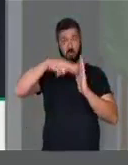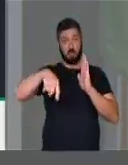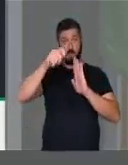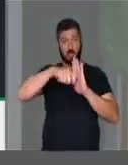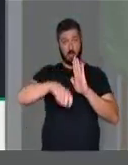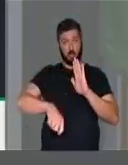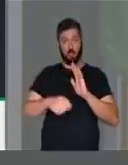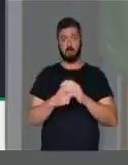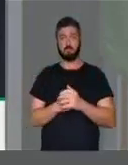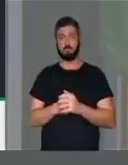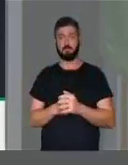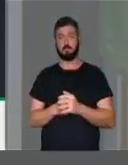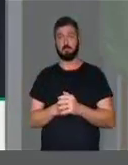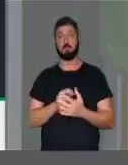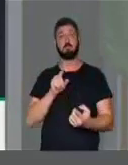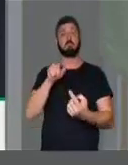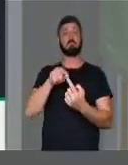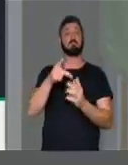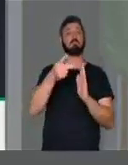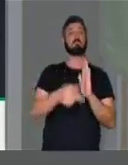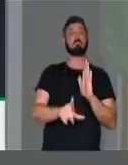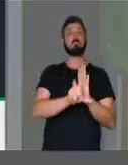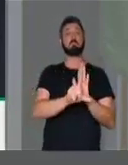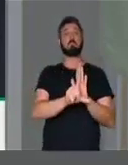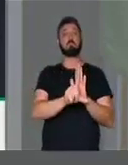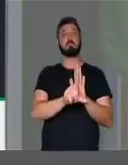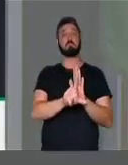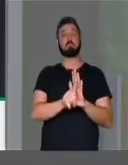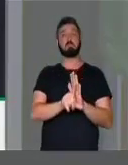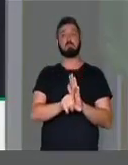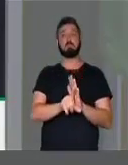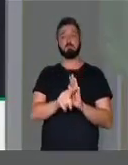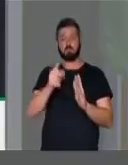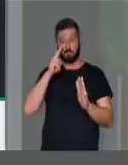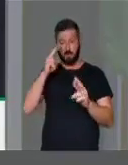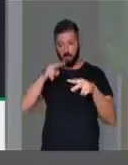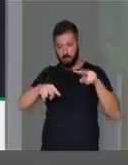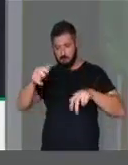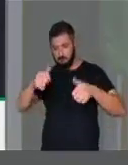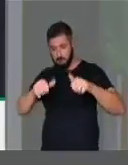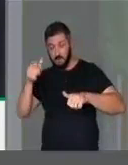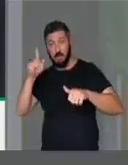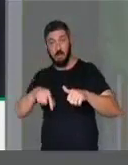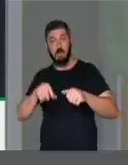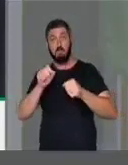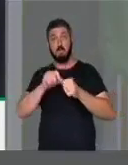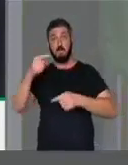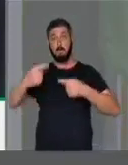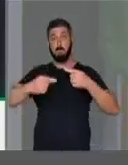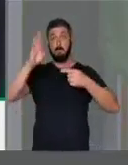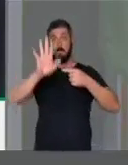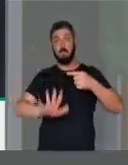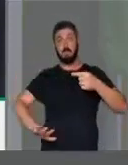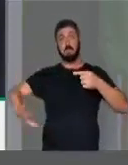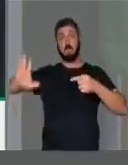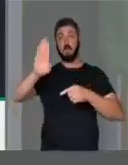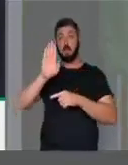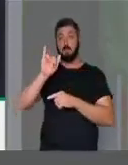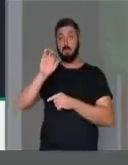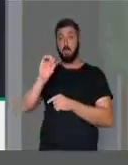do relatório. O objetivo do projeto de lei que vem a exame é o de estabelecer a Política Nacional